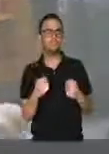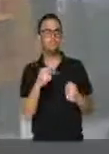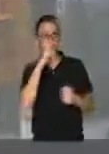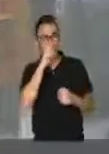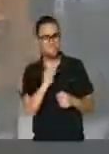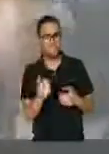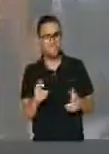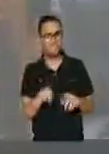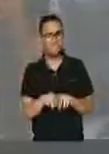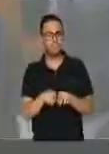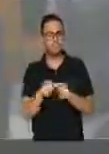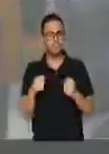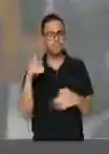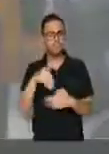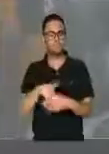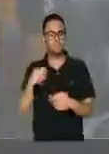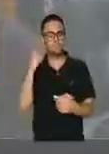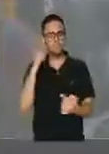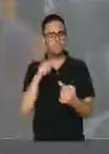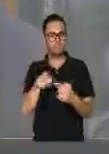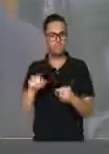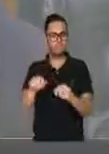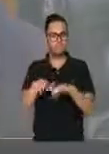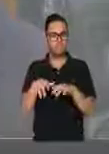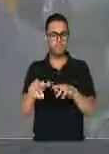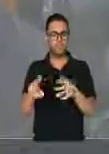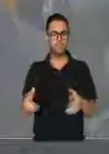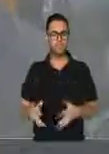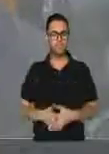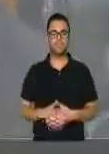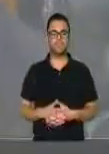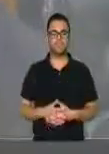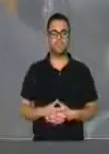forte e tem que votar, não pode fugir do plenário da votação. Era isso, senhor presidente.